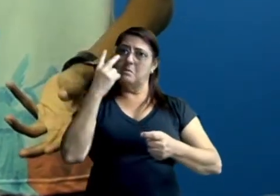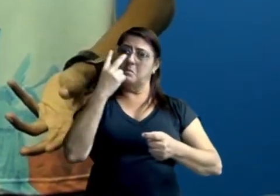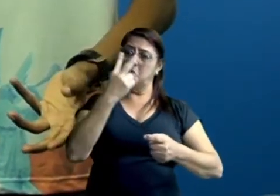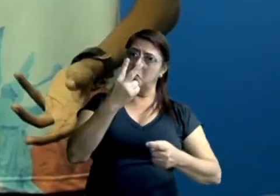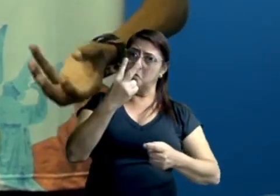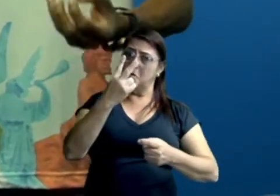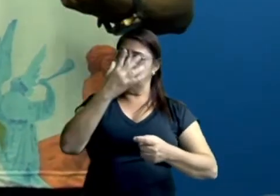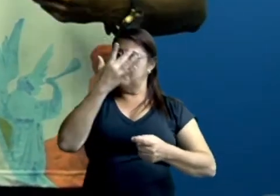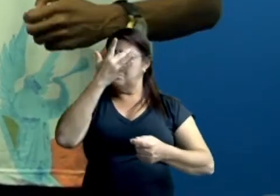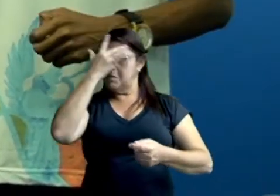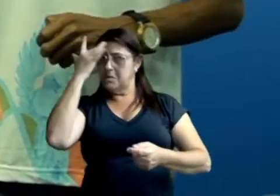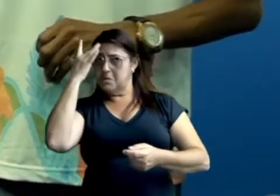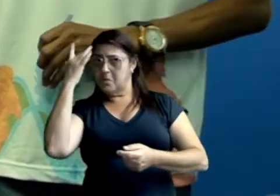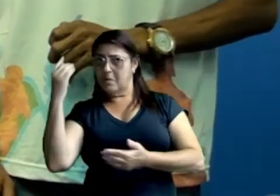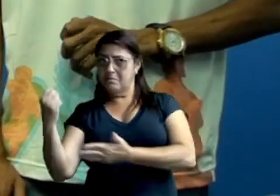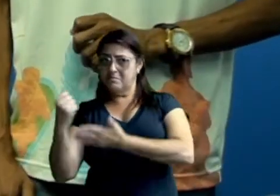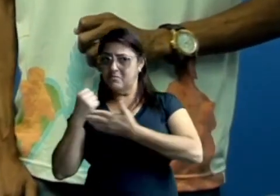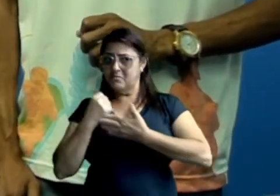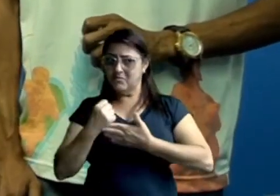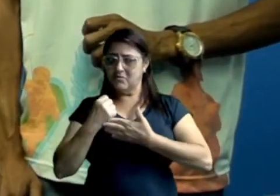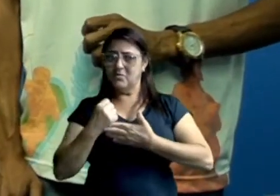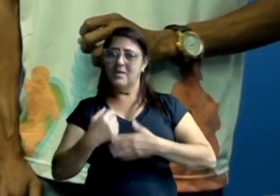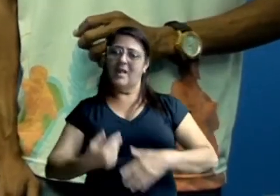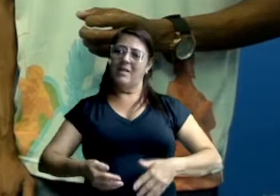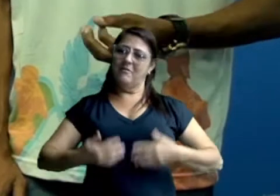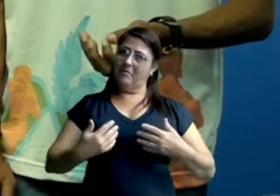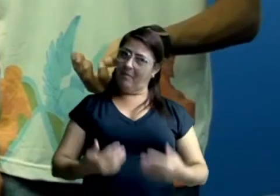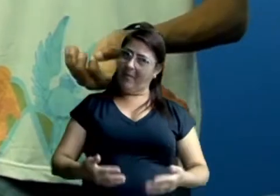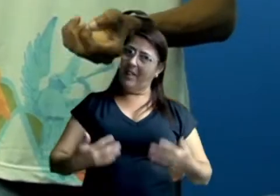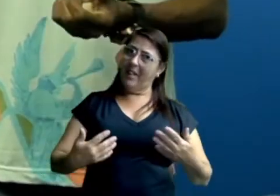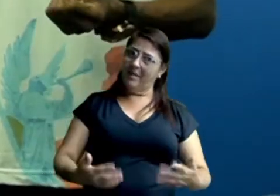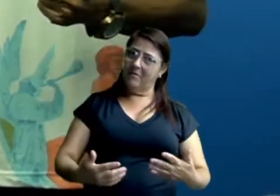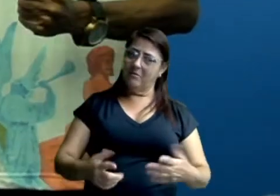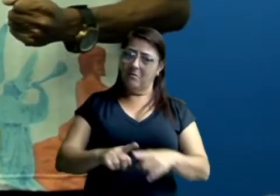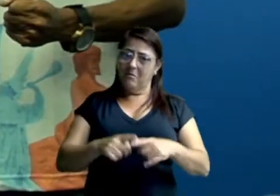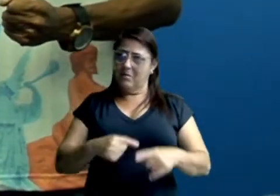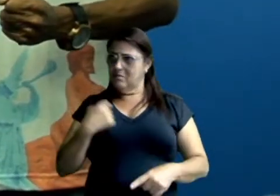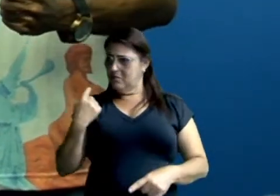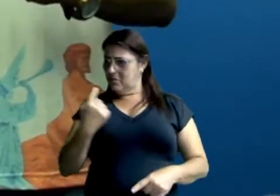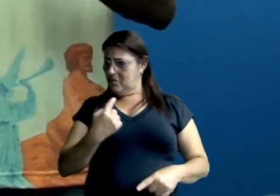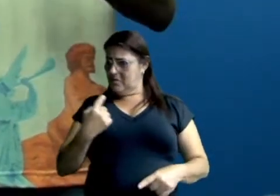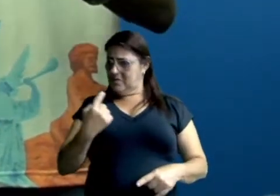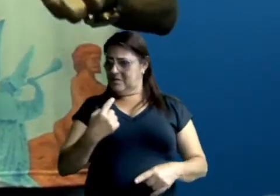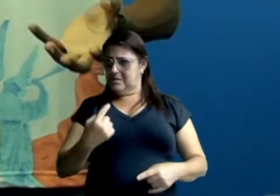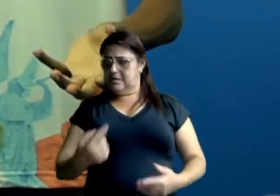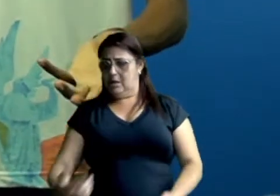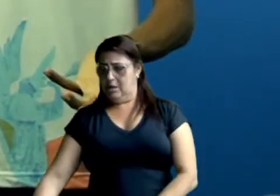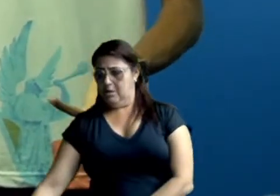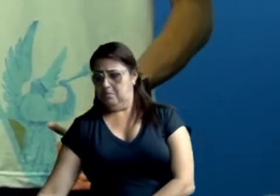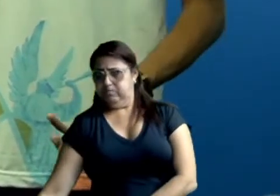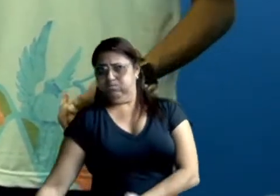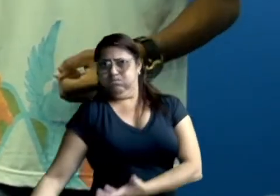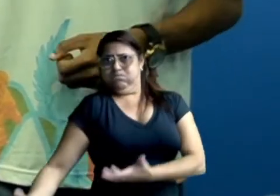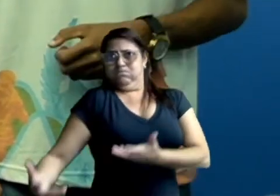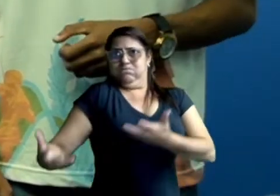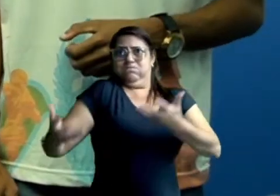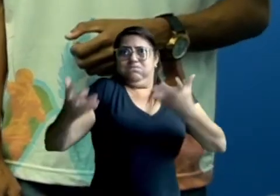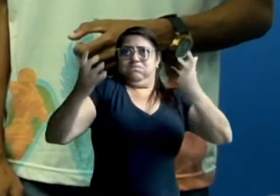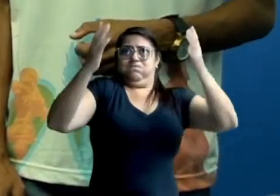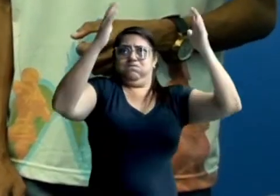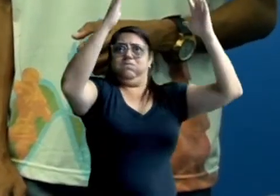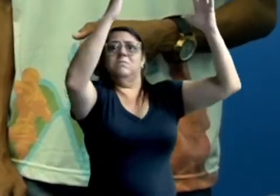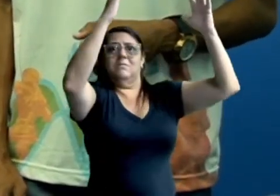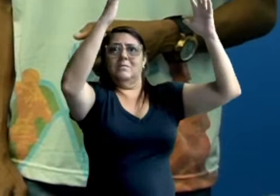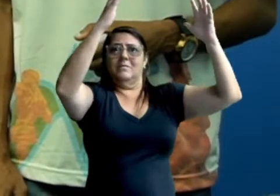tiver, menos força você vai colocar. Quanto menos pessoas tiver, mais força você tem que